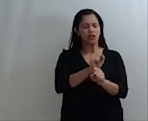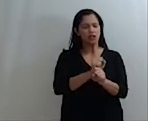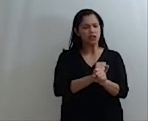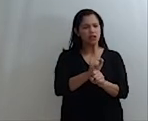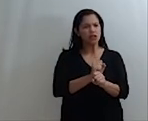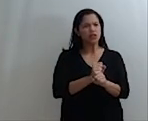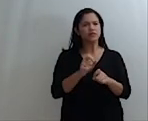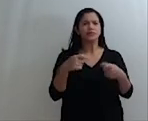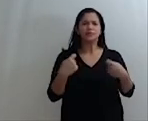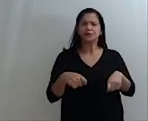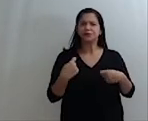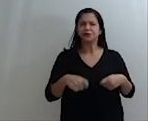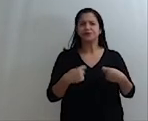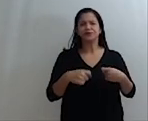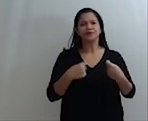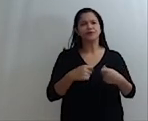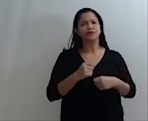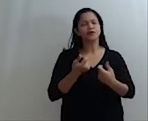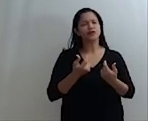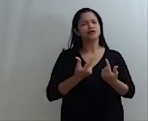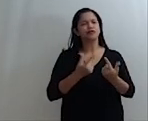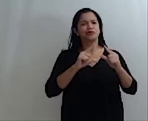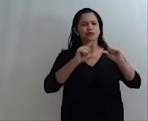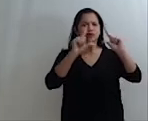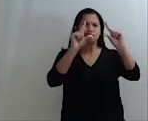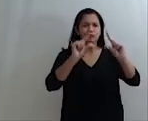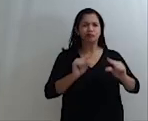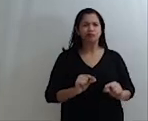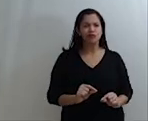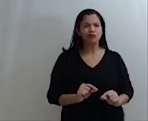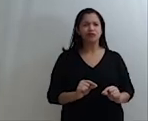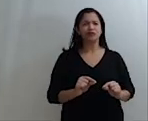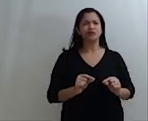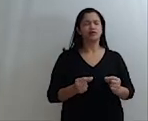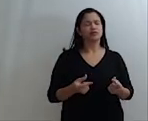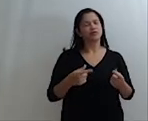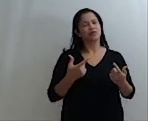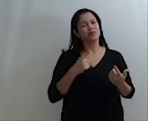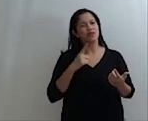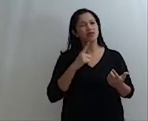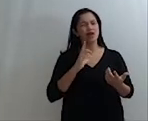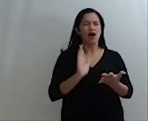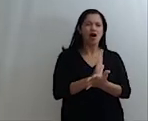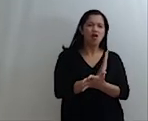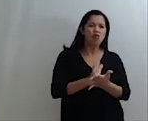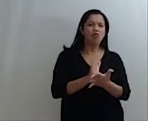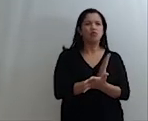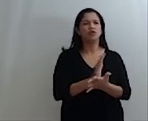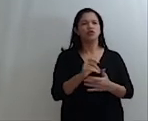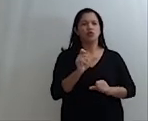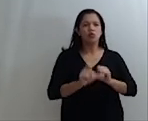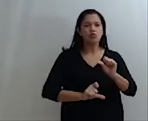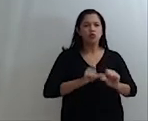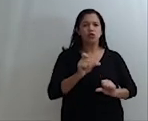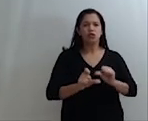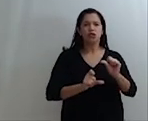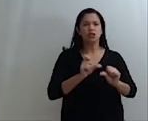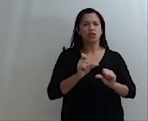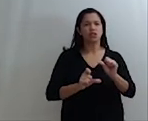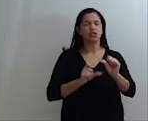aposentado né mas está aí ainda que com algumas atualização atualizações regendo o nosso